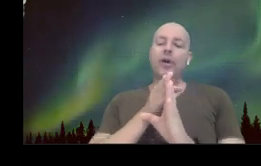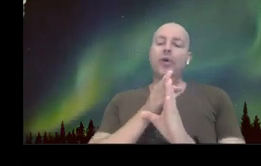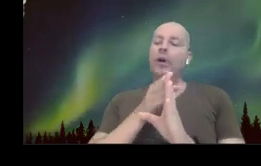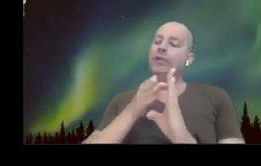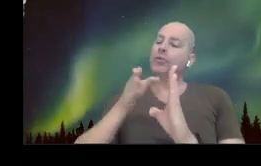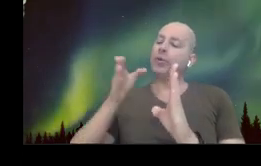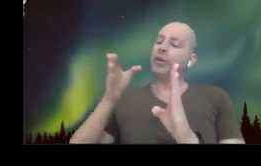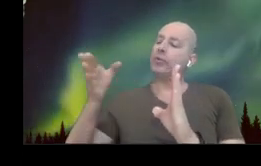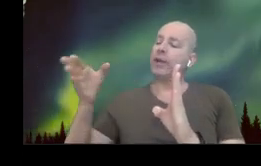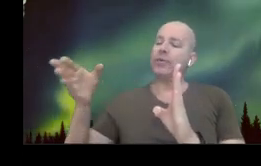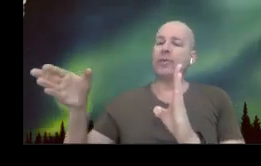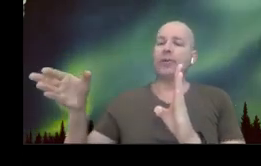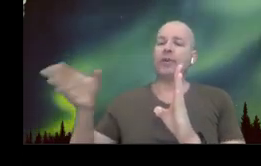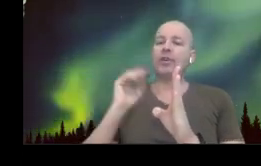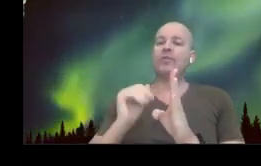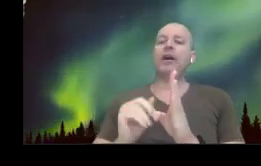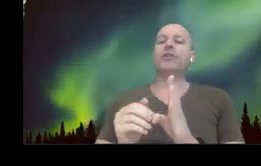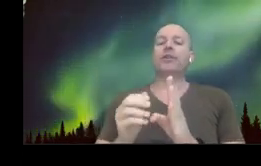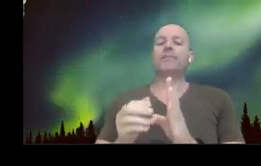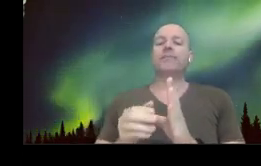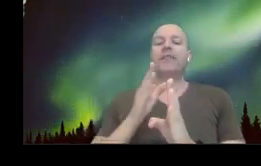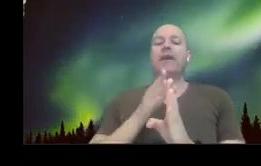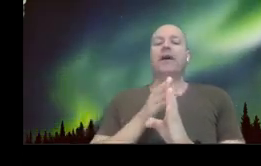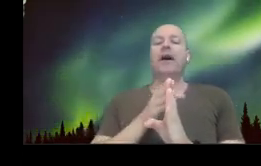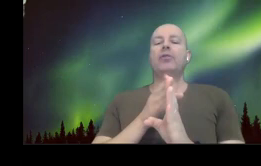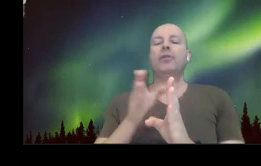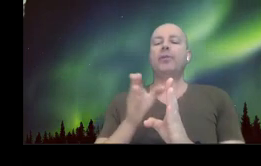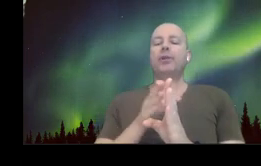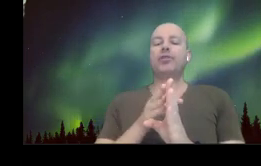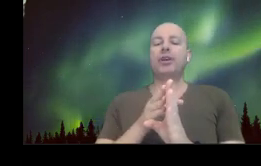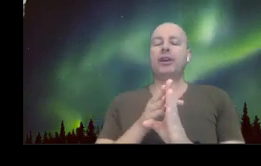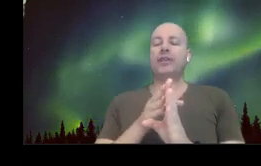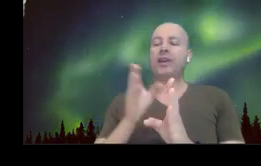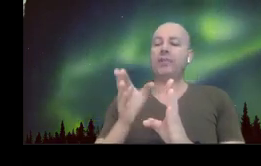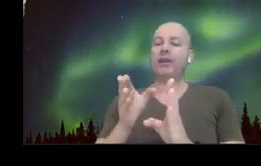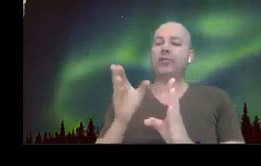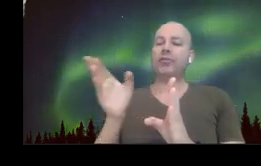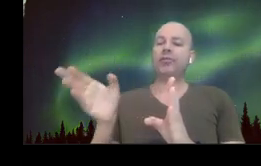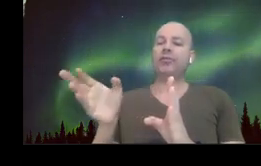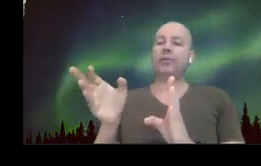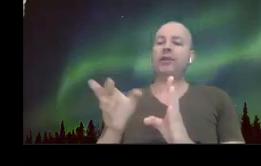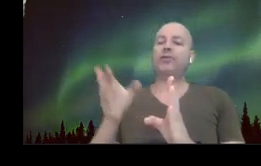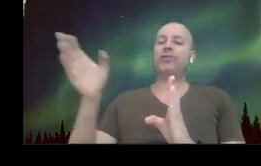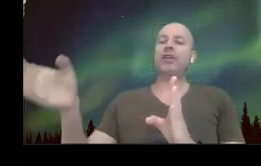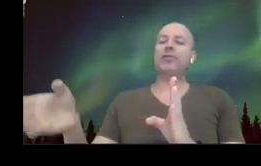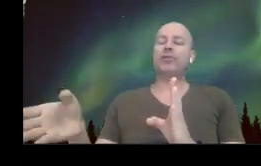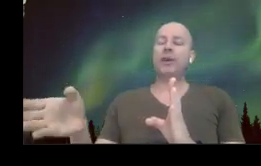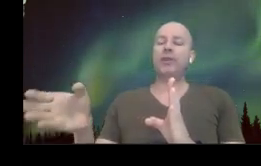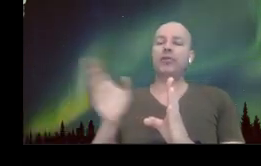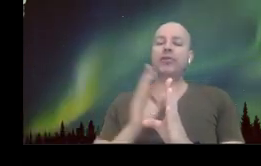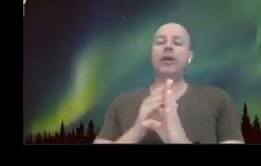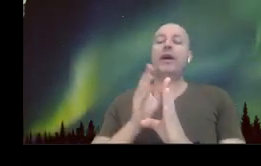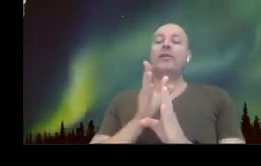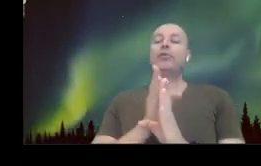rio, quanto que eu tenho que proteger de margem? Ah, eu tenho que proteger 100 metros, 200 metros,